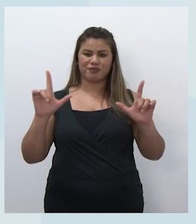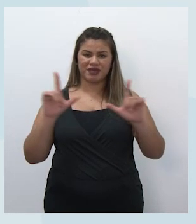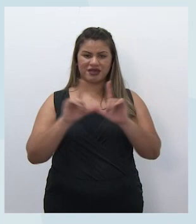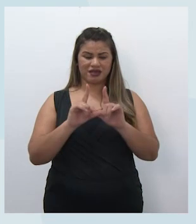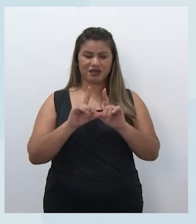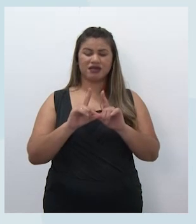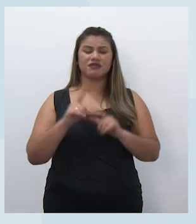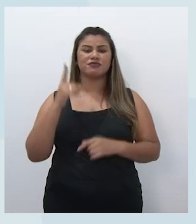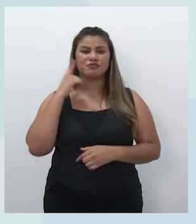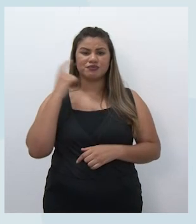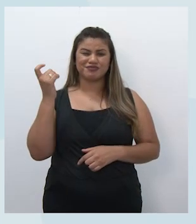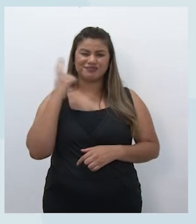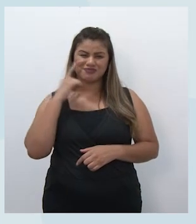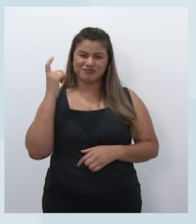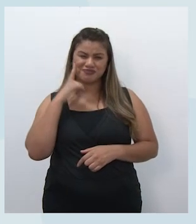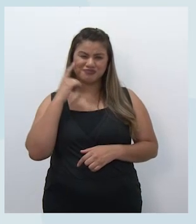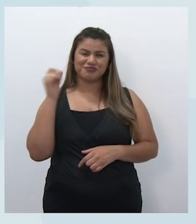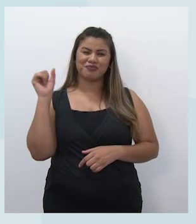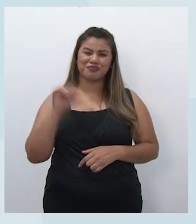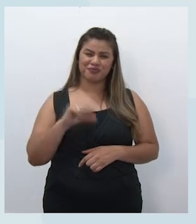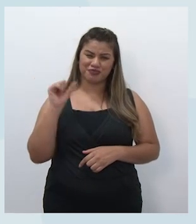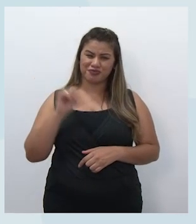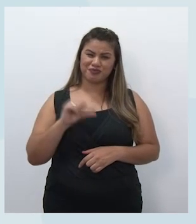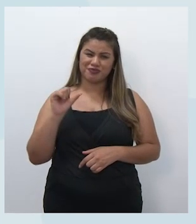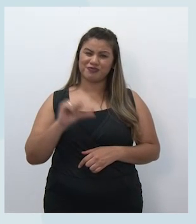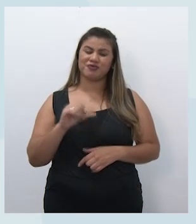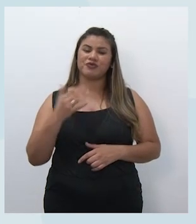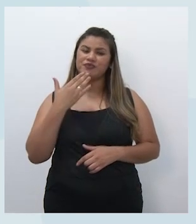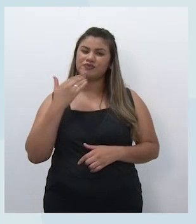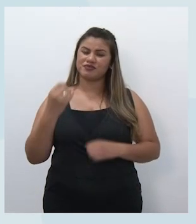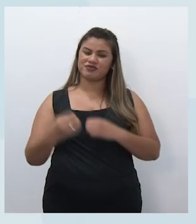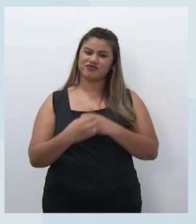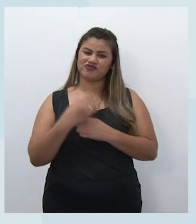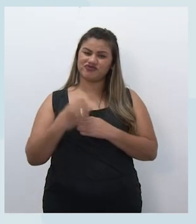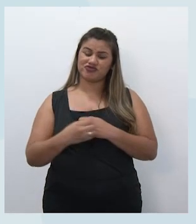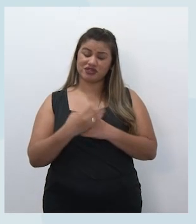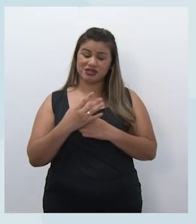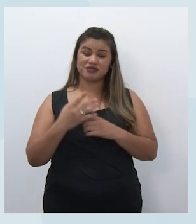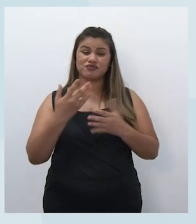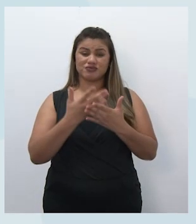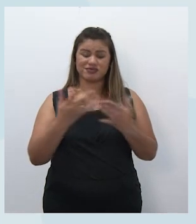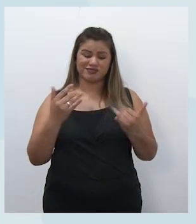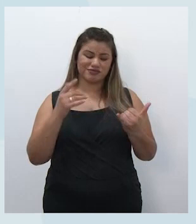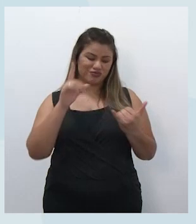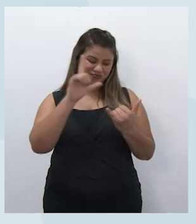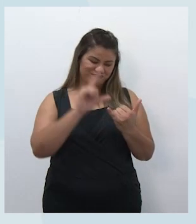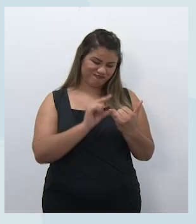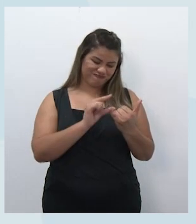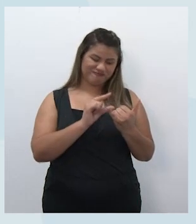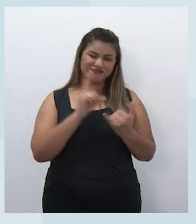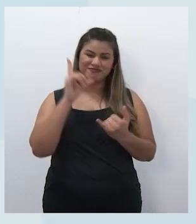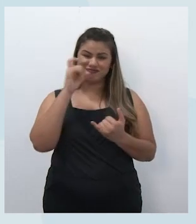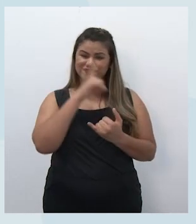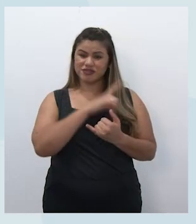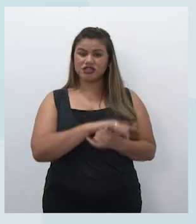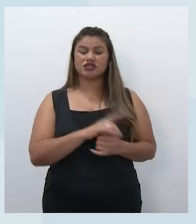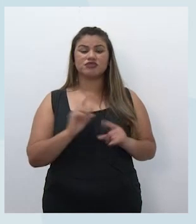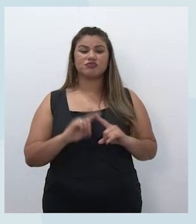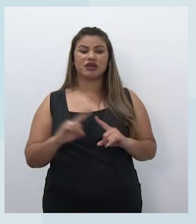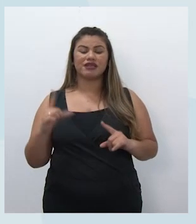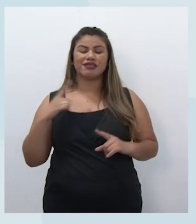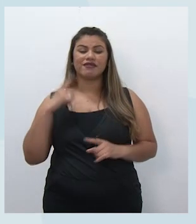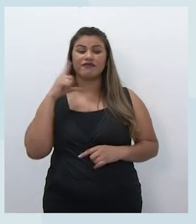sei que assistir pela tela do celular algo que é tão grande fica difícil, mas assim, é só para vocês perceberem. Aqui nós temos um quadro, então todas as situações